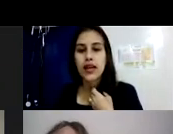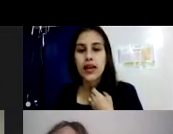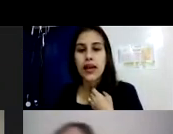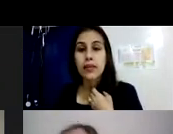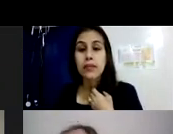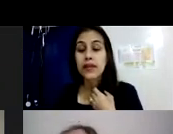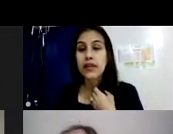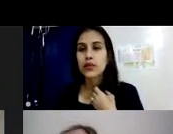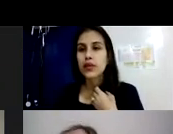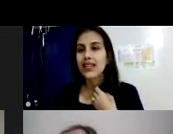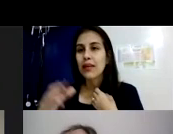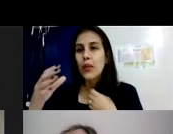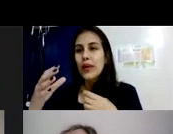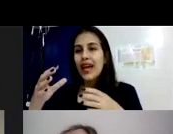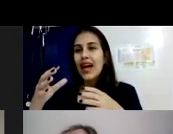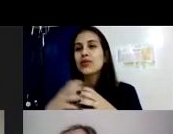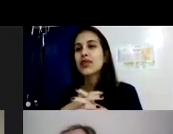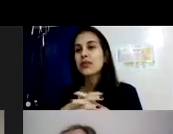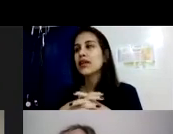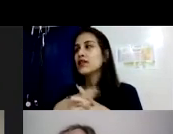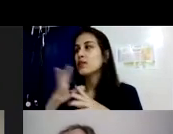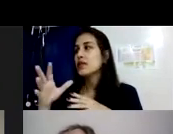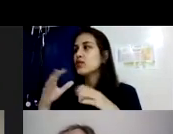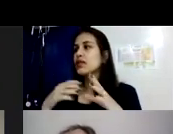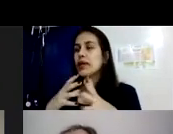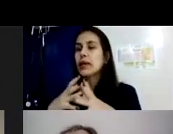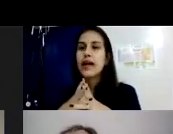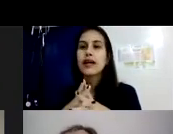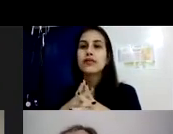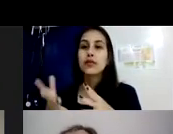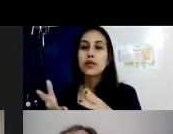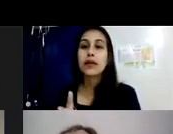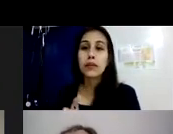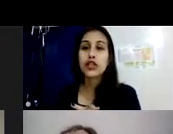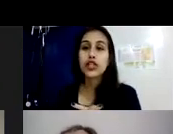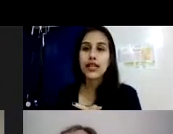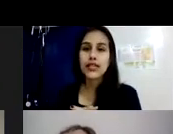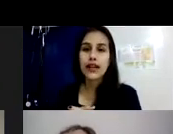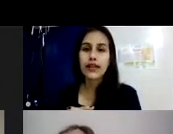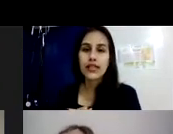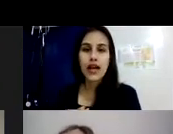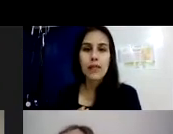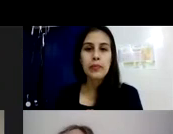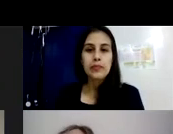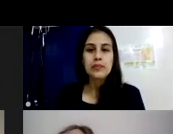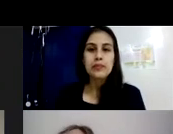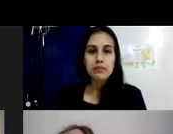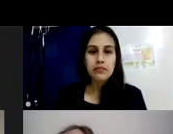tampinhas, piso que está mal pregado, sabe aqueles pisos que estão quebrados, isso também pode gerar acidentes,